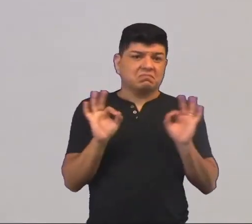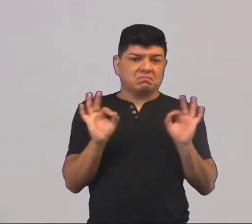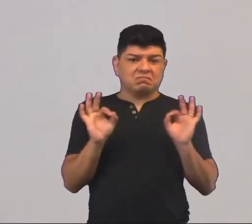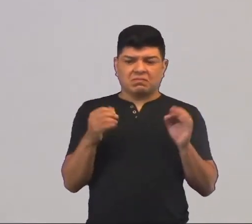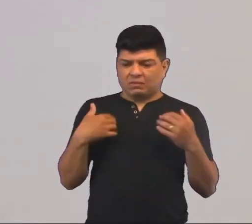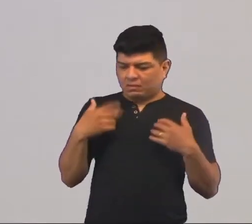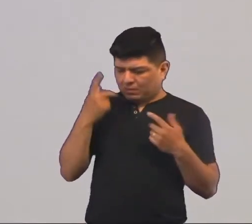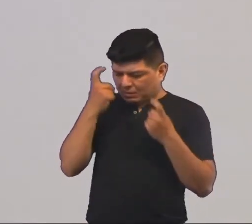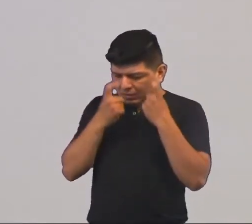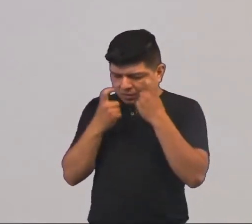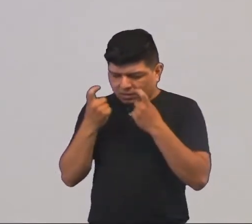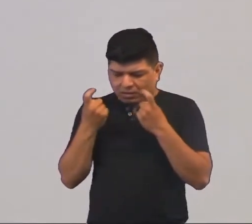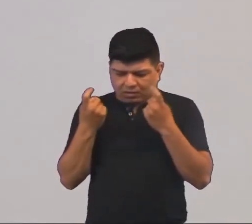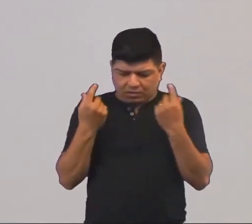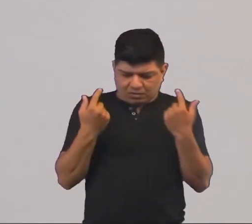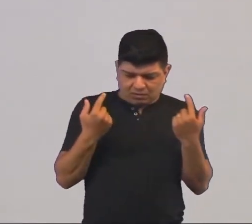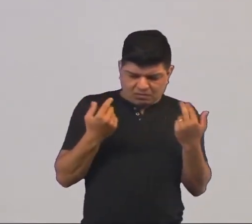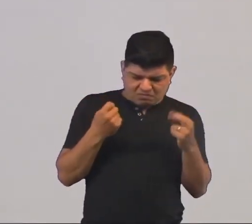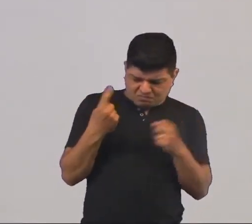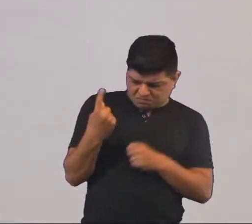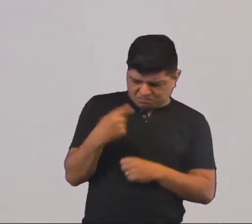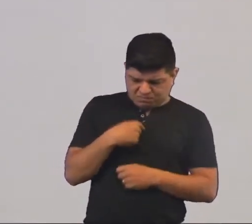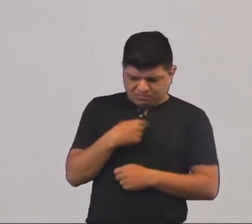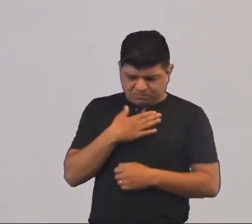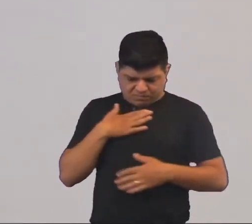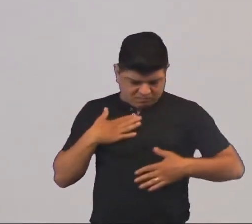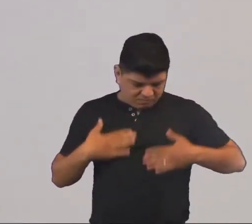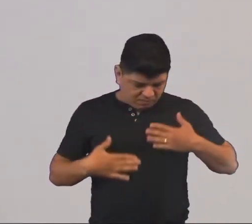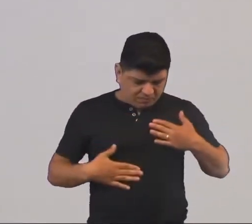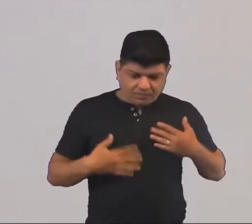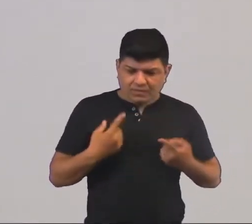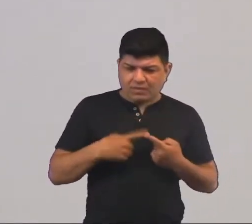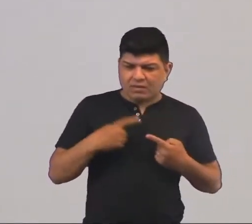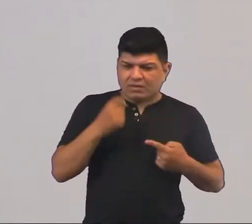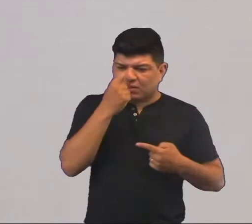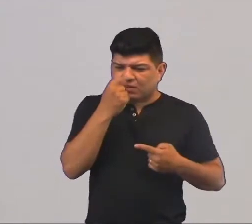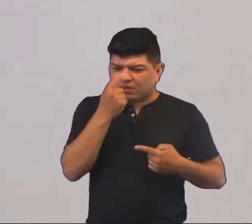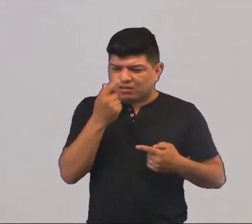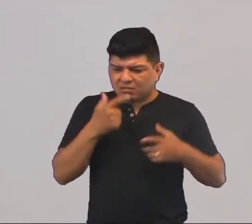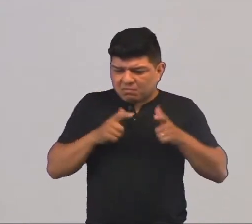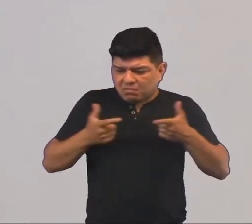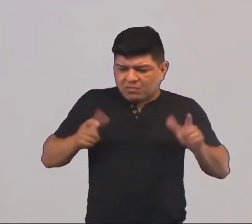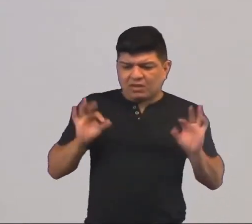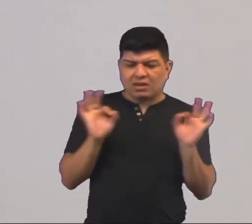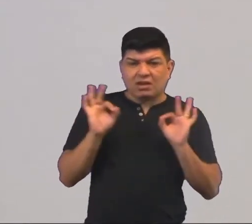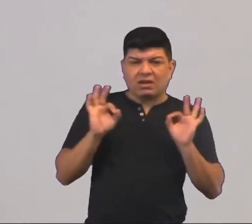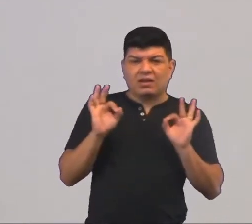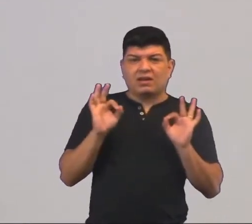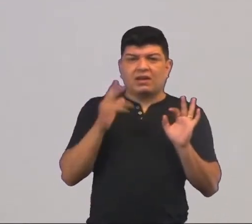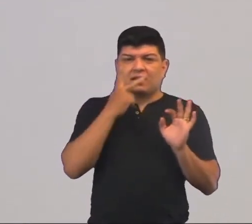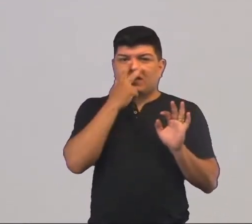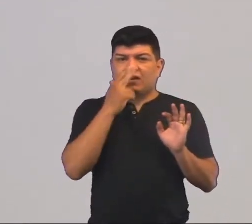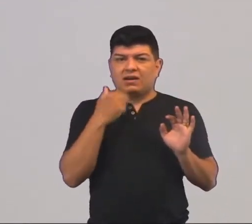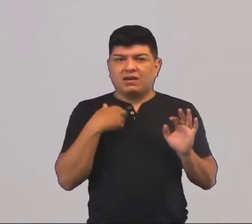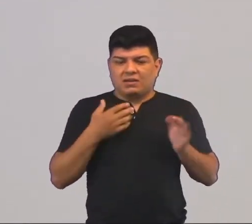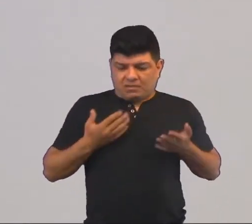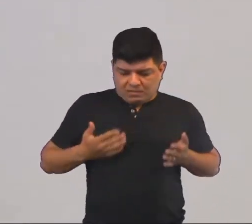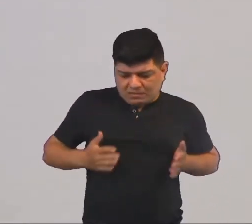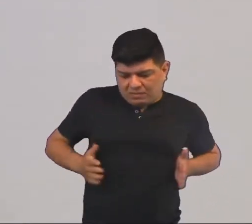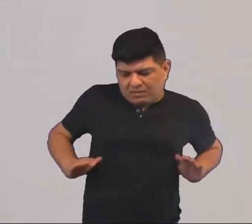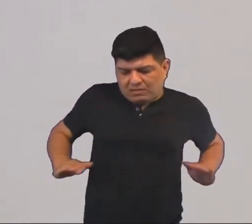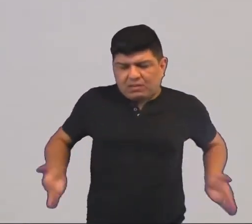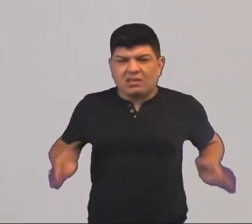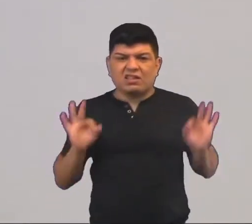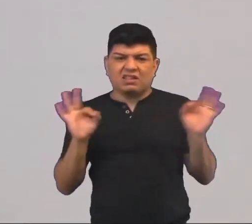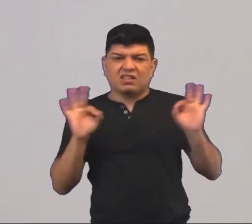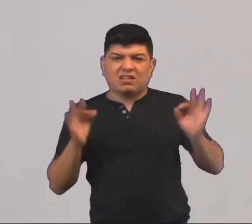Aí você fica preocupado, será que tem alguma coisa estranha comigo? Será que os meus seios não vão crescer? Será que eu não vou enlarguecer meu